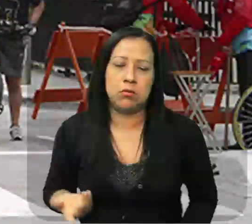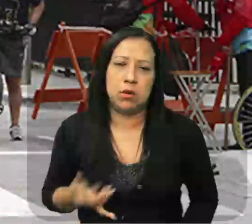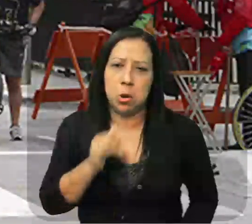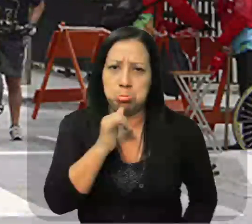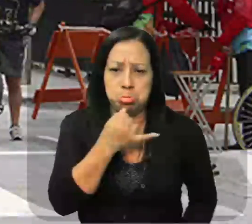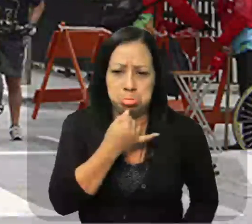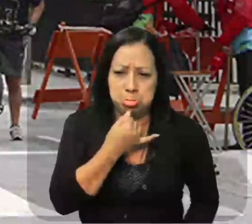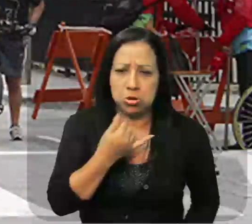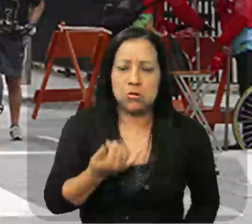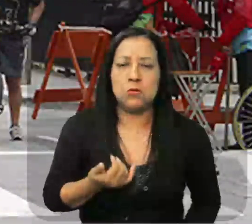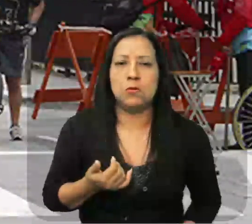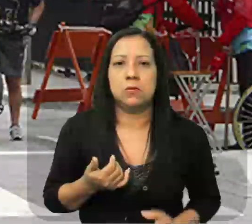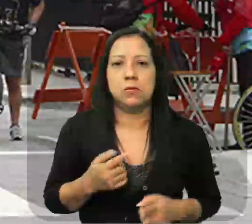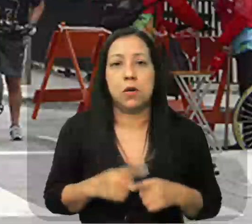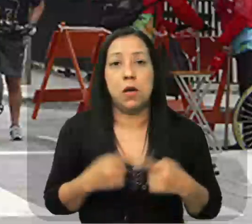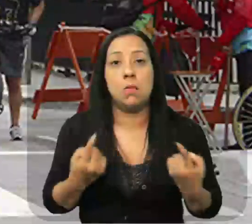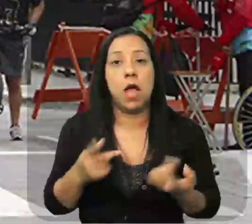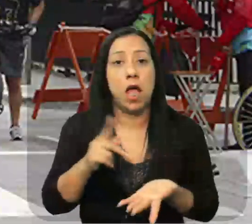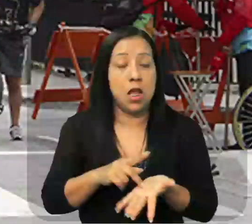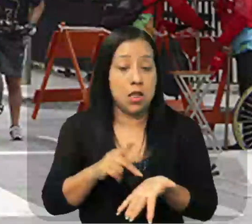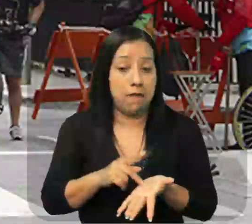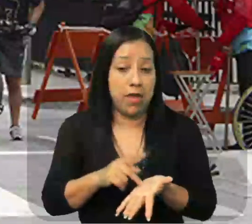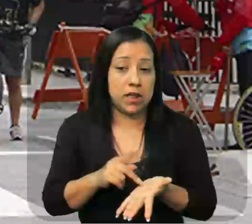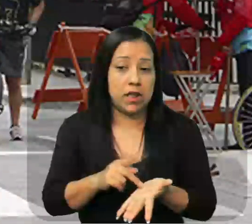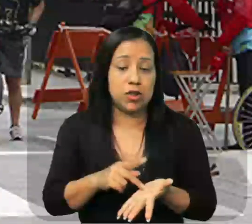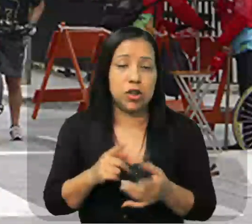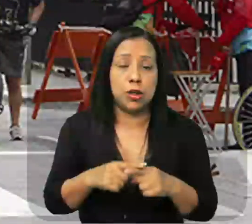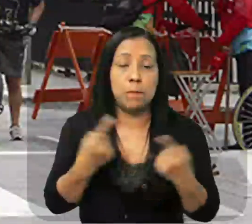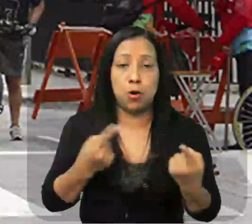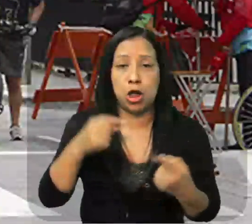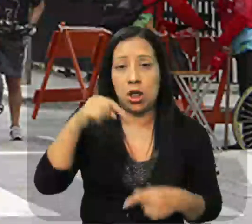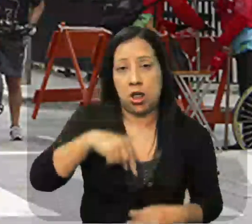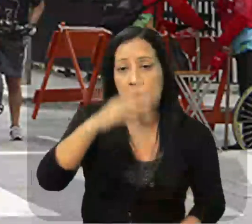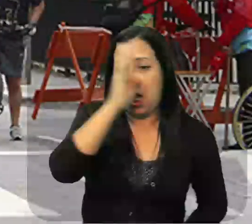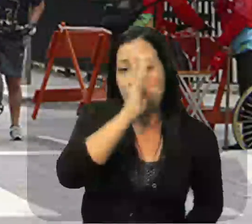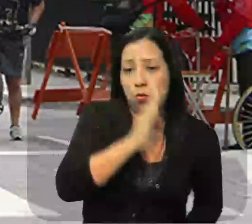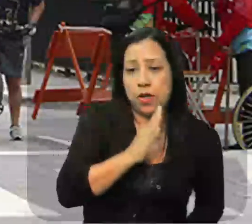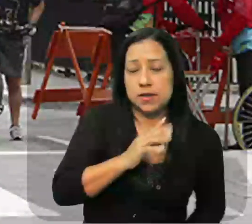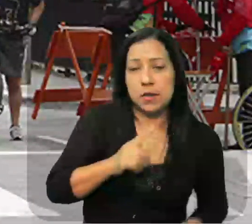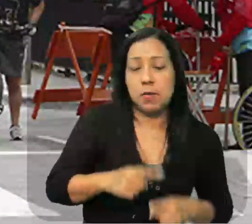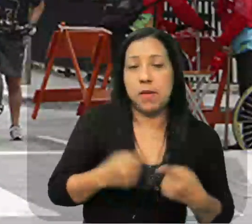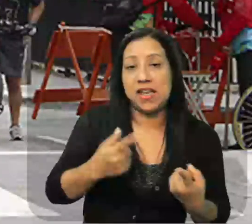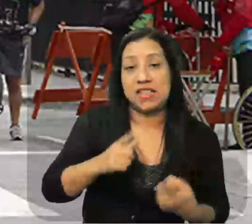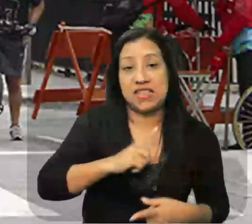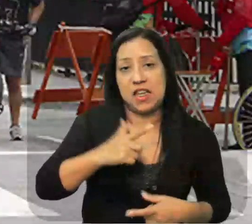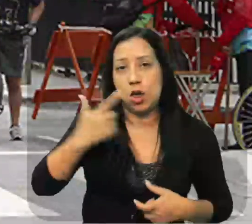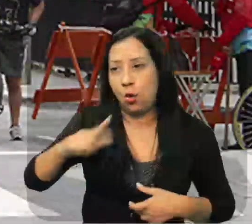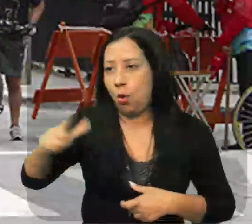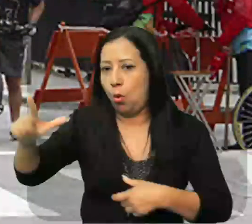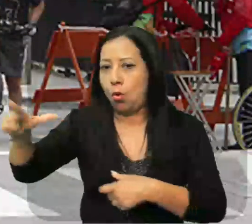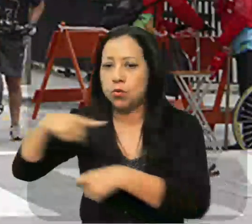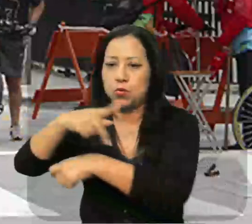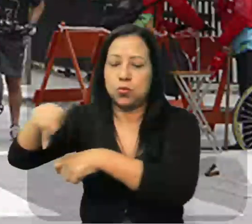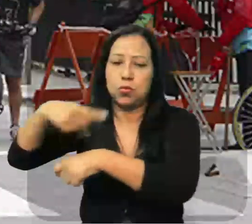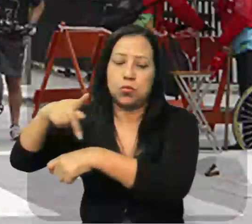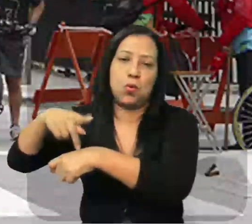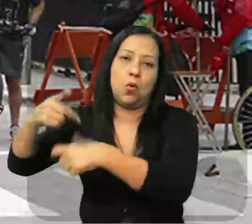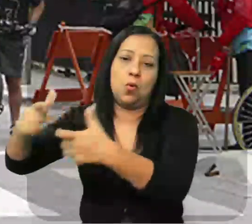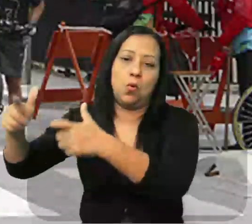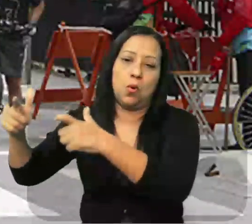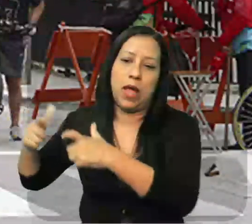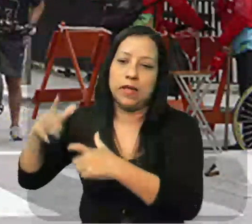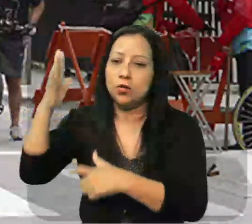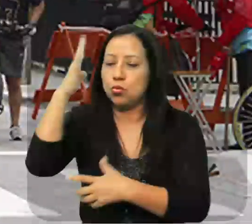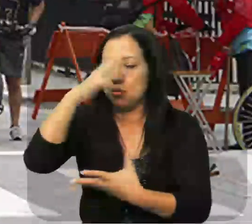consumir. Professor, isso é triste, infelizmente, e é uma realidade. Não só no